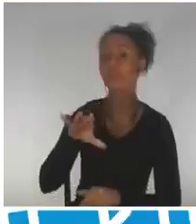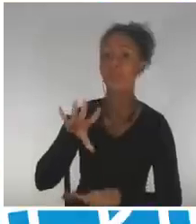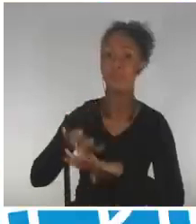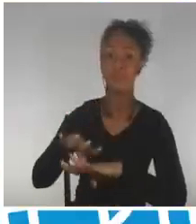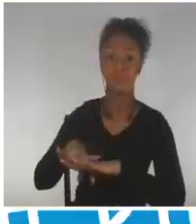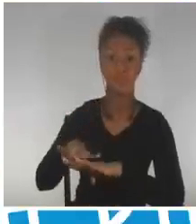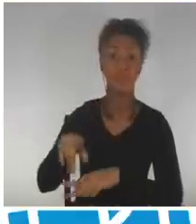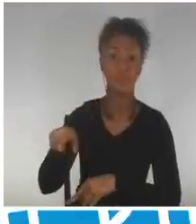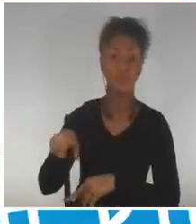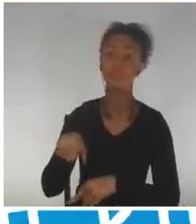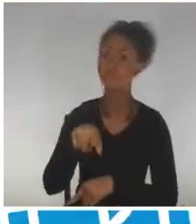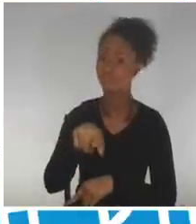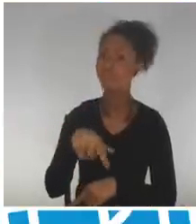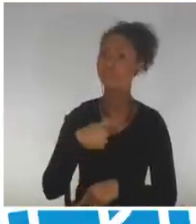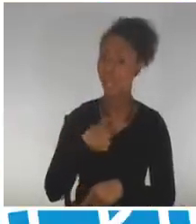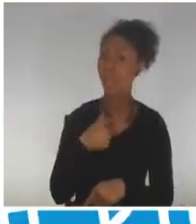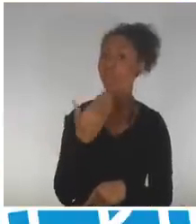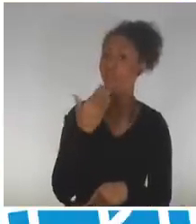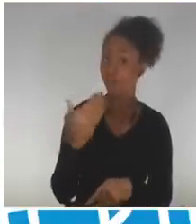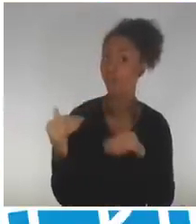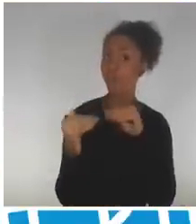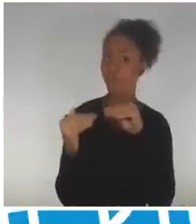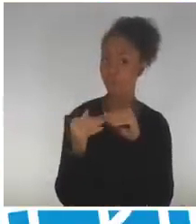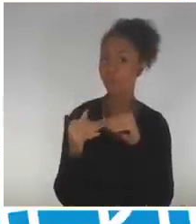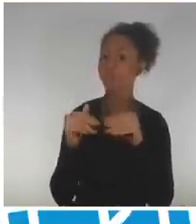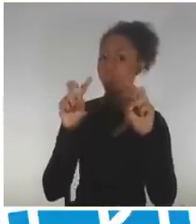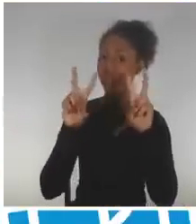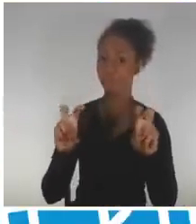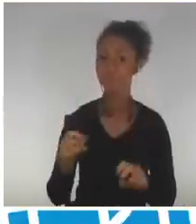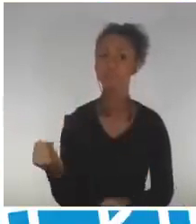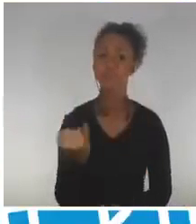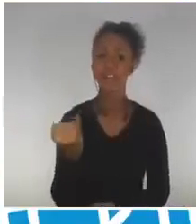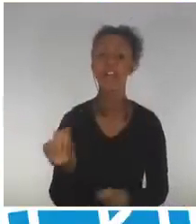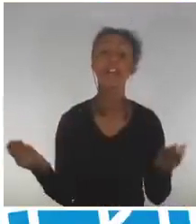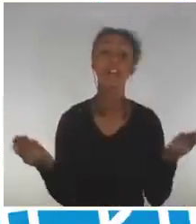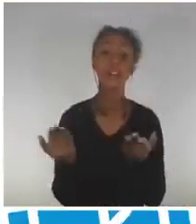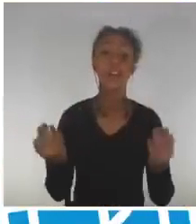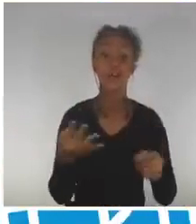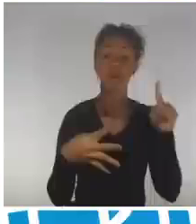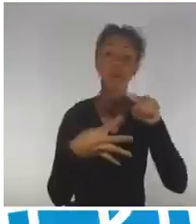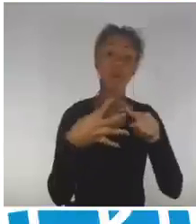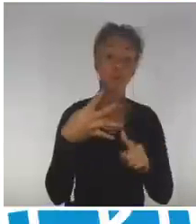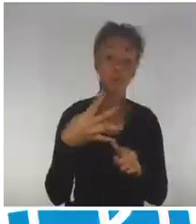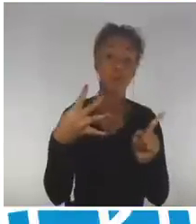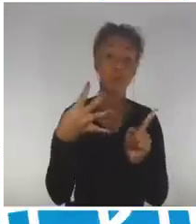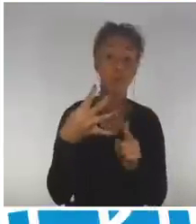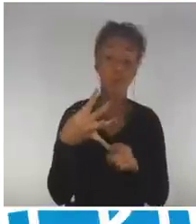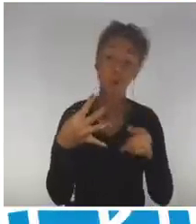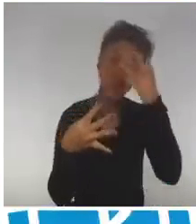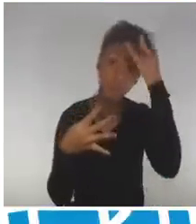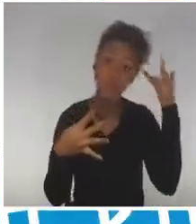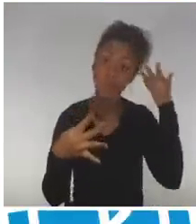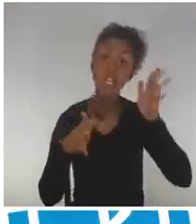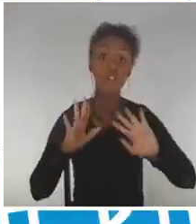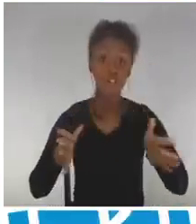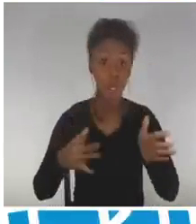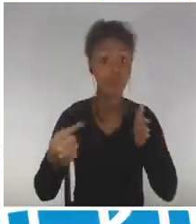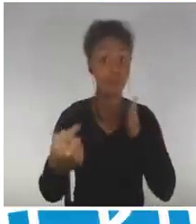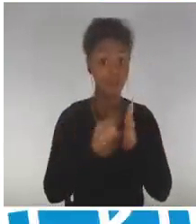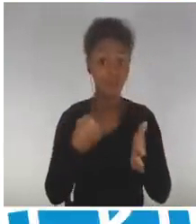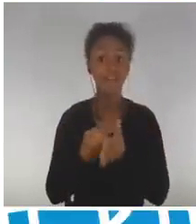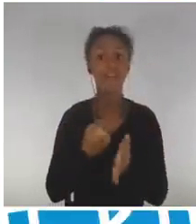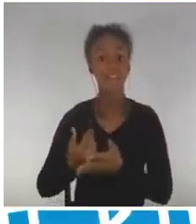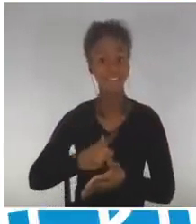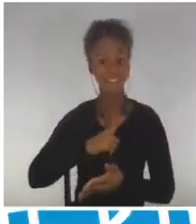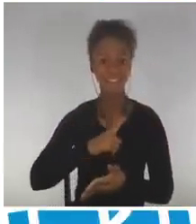pontos muito importantes. Eu passo, então, para a nossa 4ª palestrante, já tem perguntas chegando e daqui a